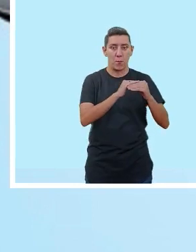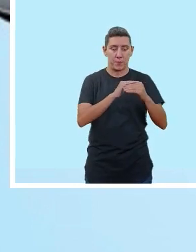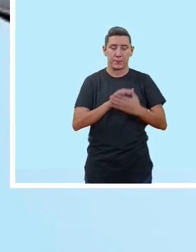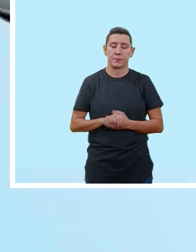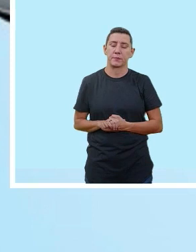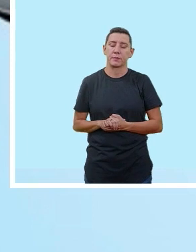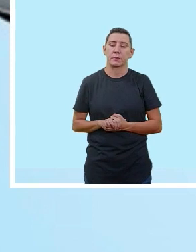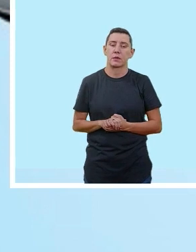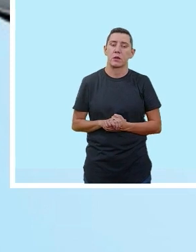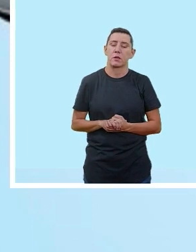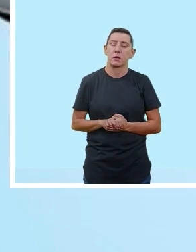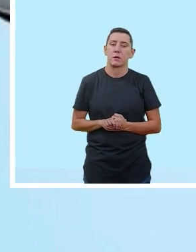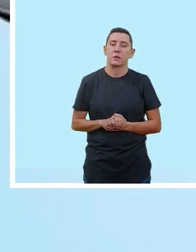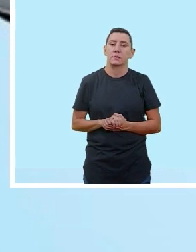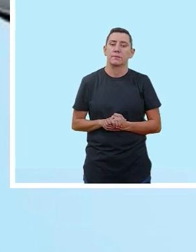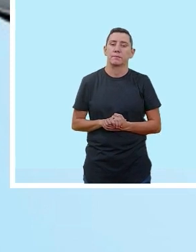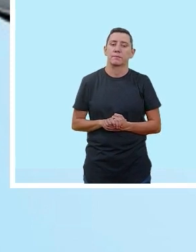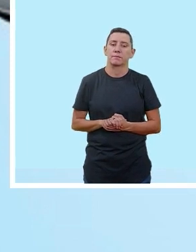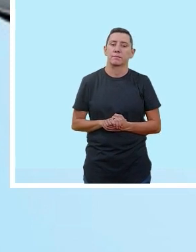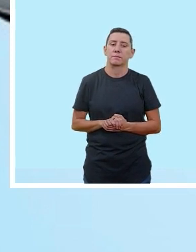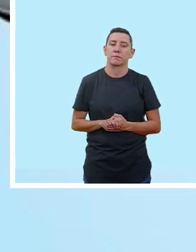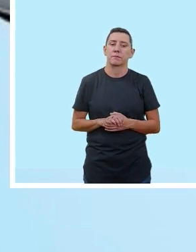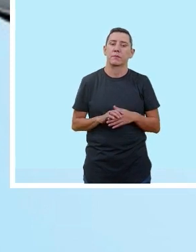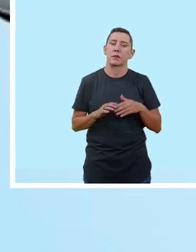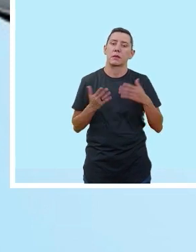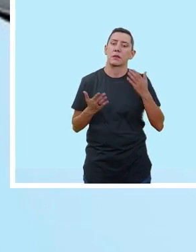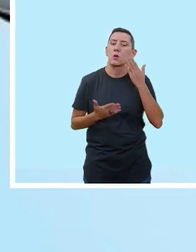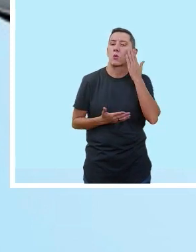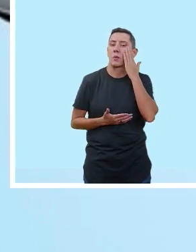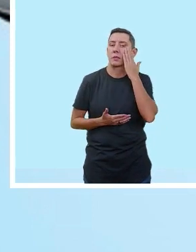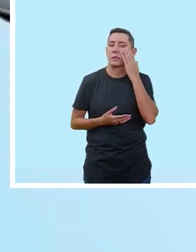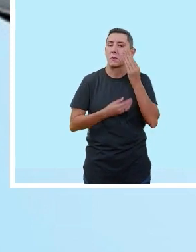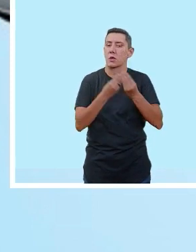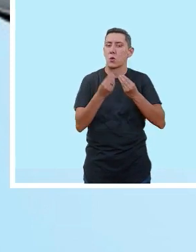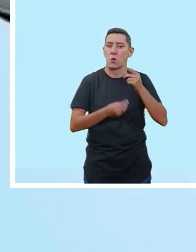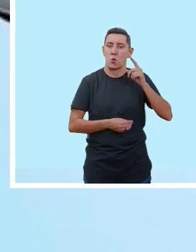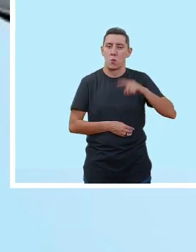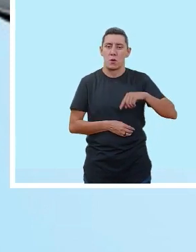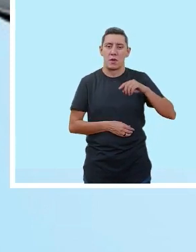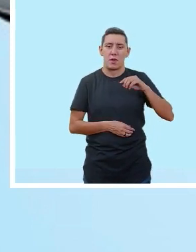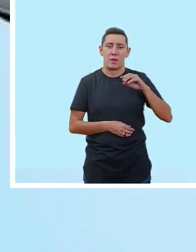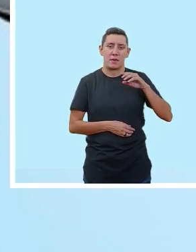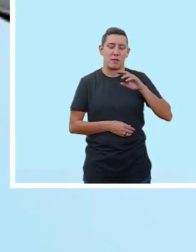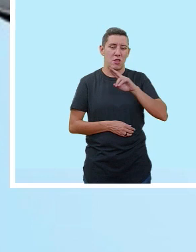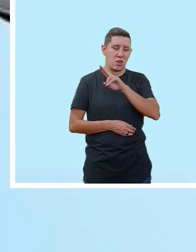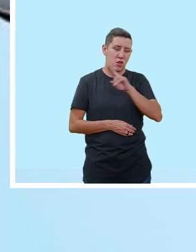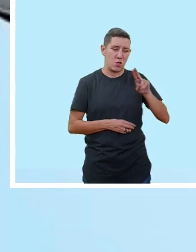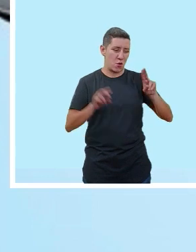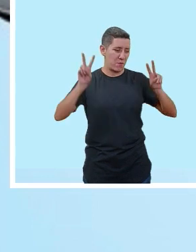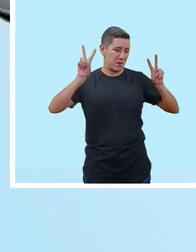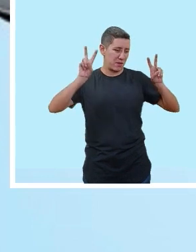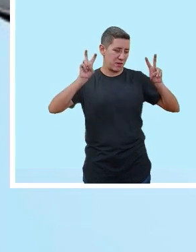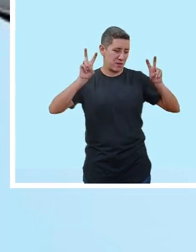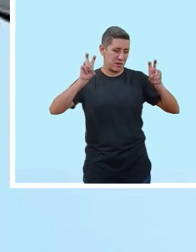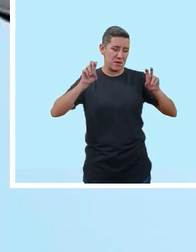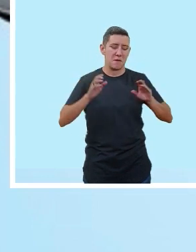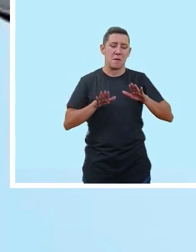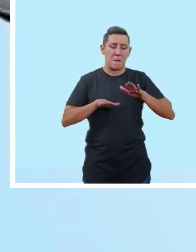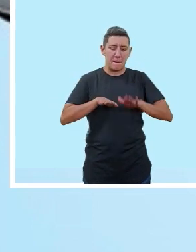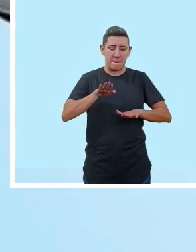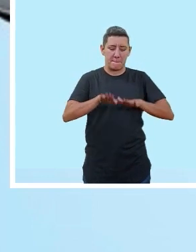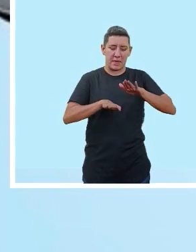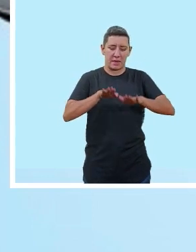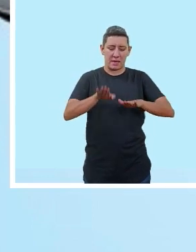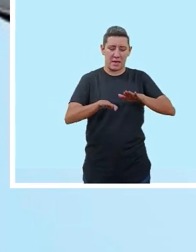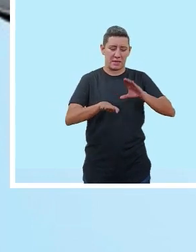nós comentamos o termo pegada de carbono, né, que ele pode se referir a um indivíduo, um evento, uma organização, na